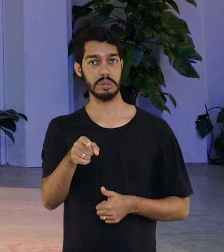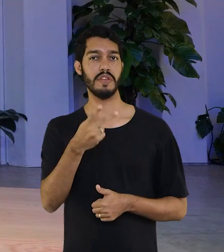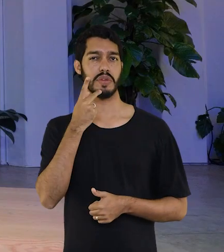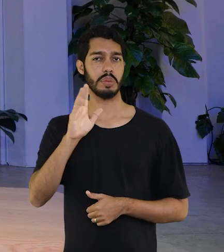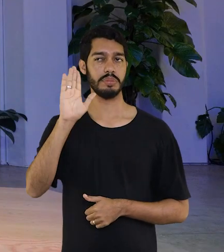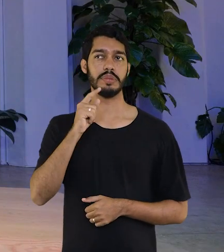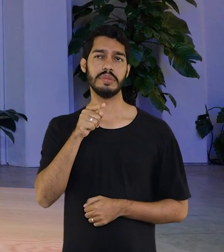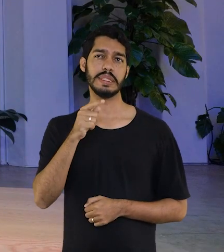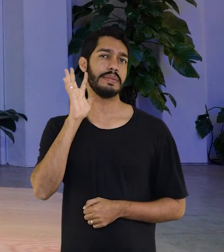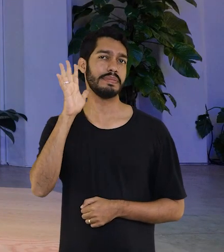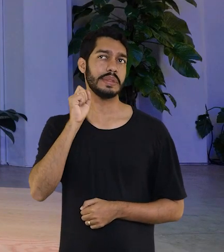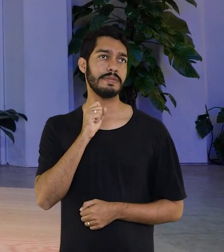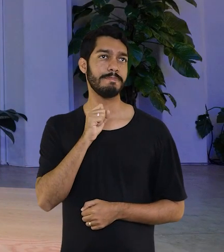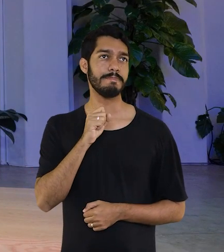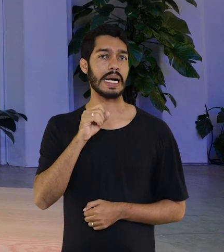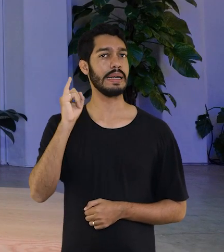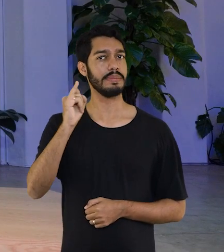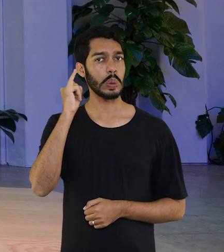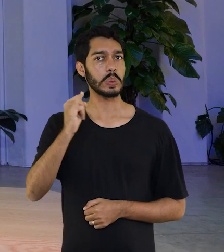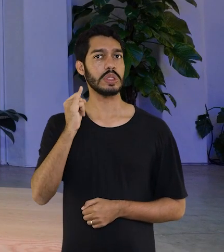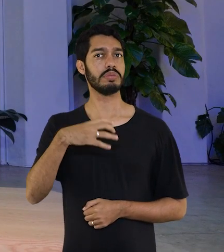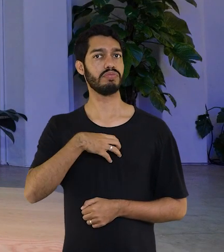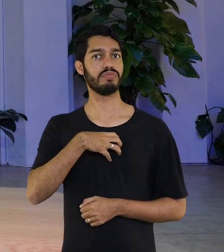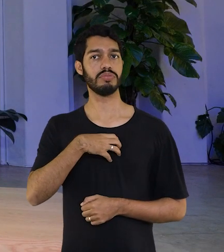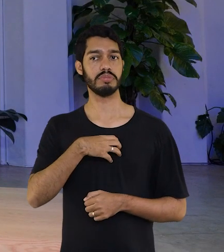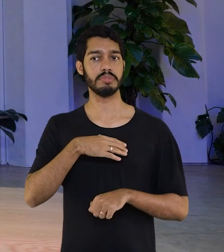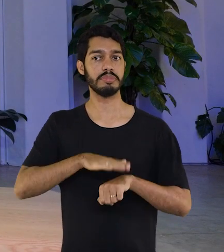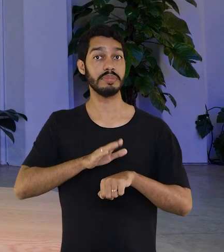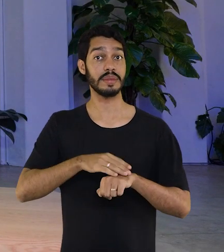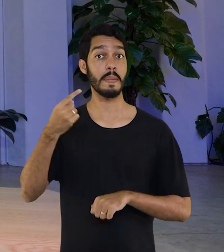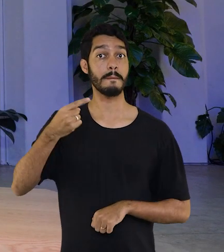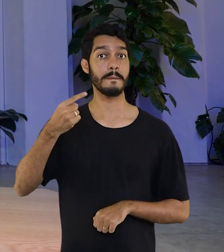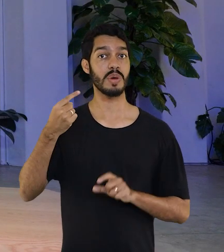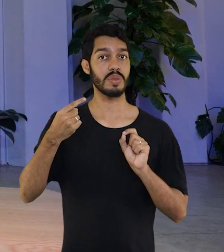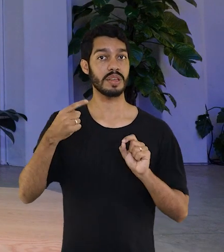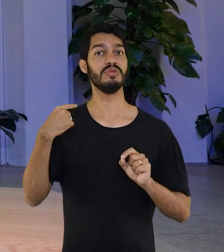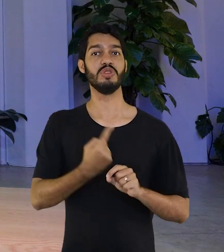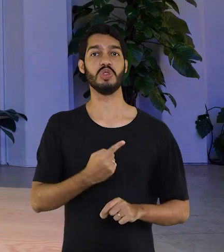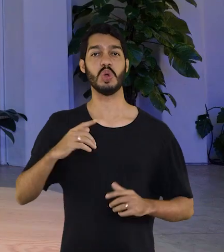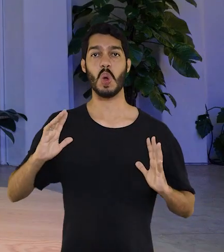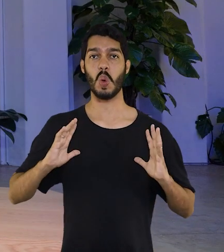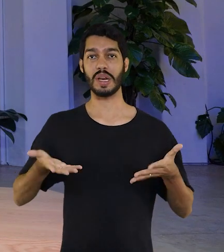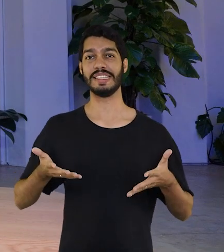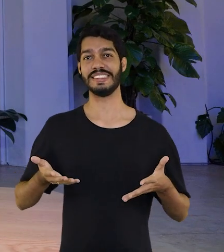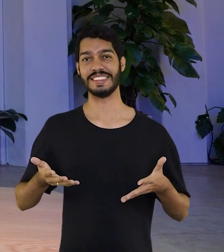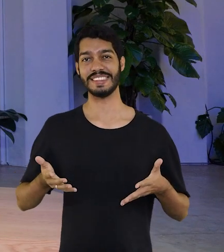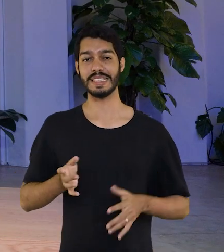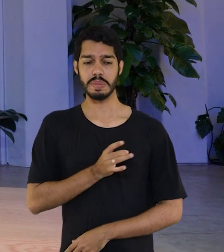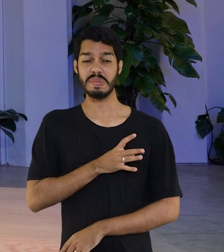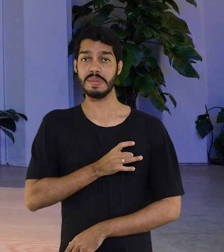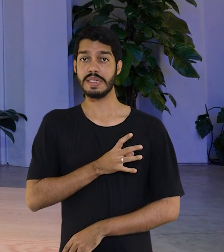Lívia. Eu fiquei pensando assim que ela falou que é muito importante esse primeiro passo, na minha opinião, é